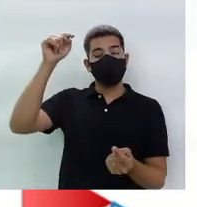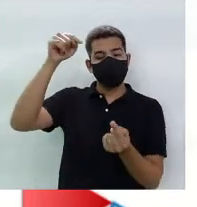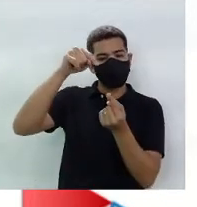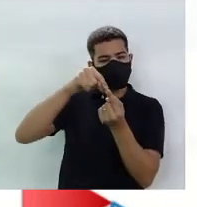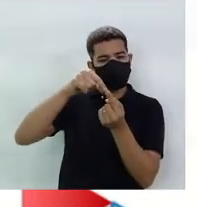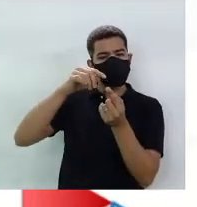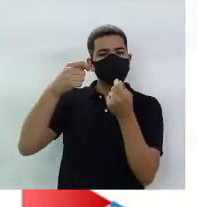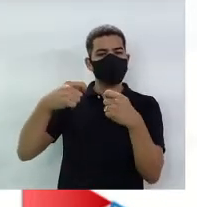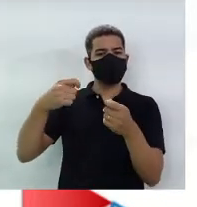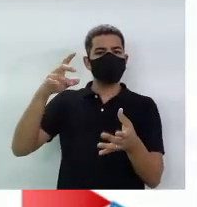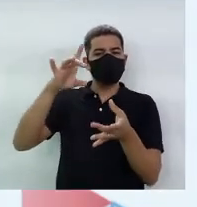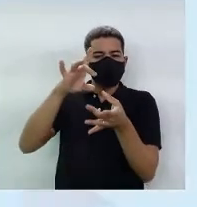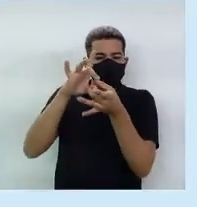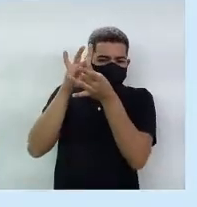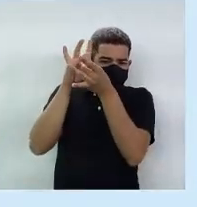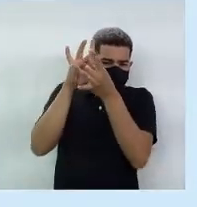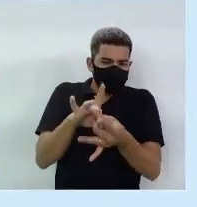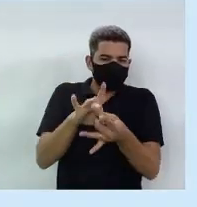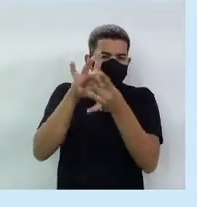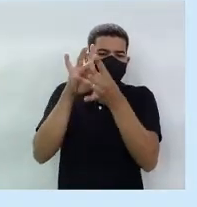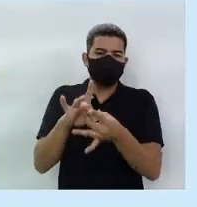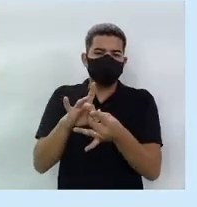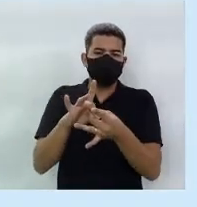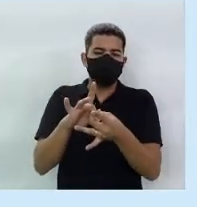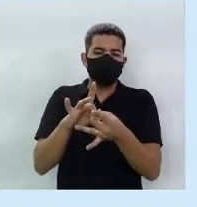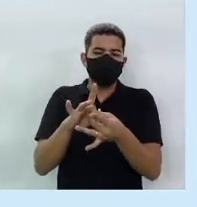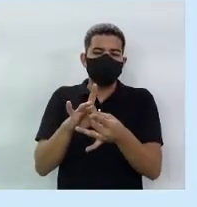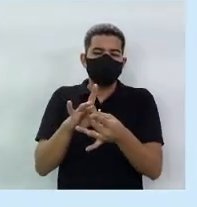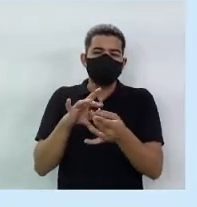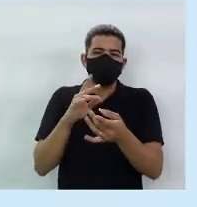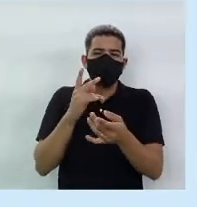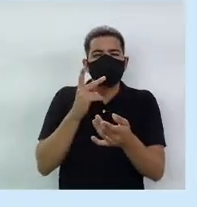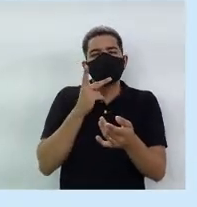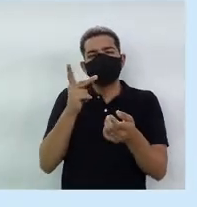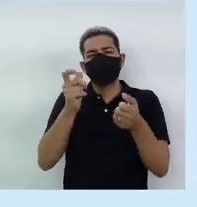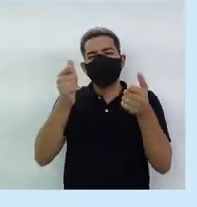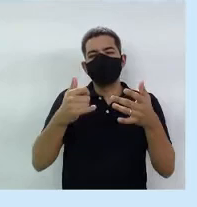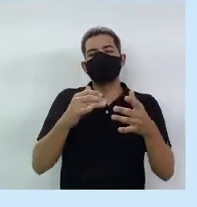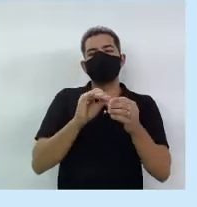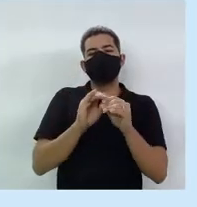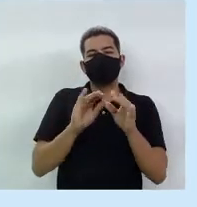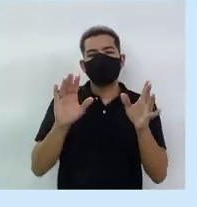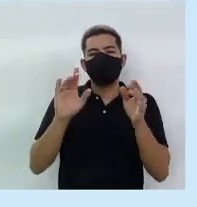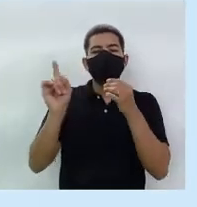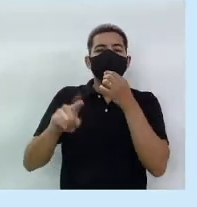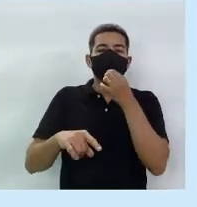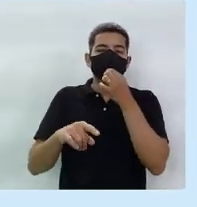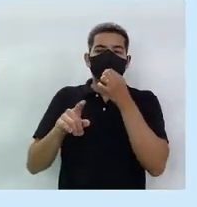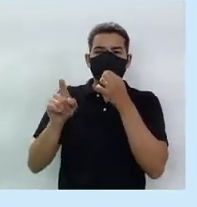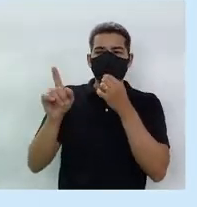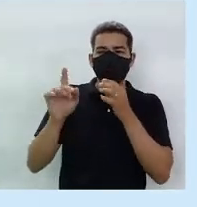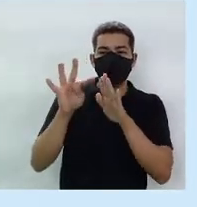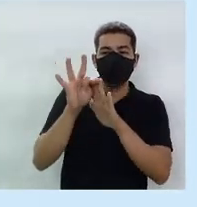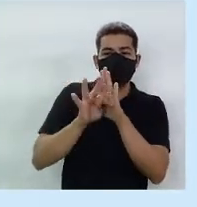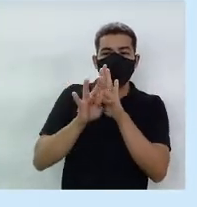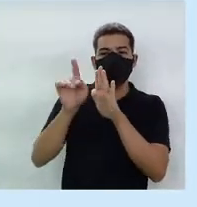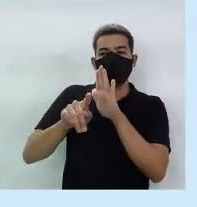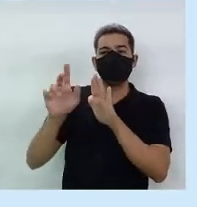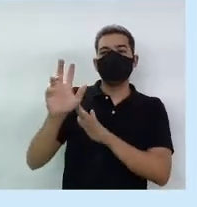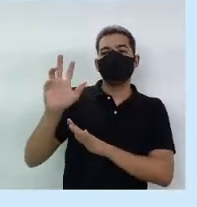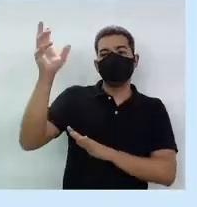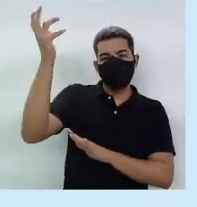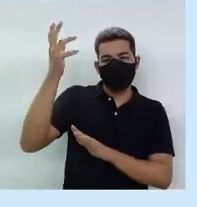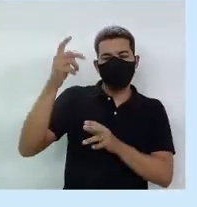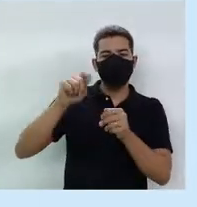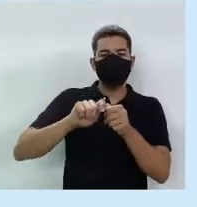modifica as suas relações de sentido. Em outras palavras, contexto é a situação de produção